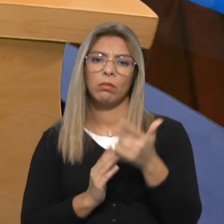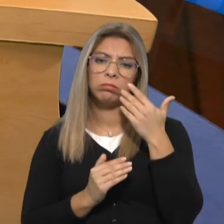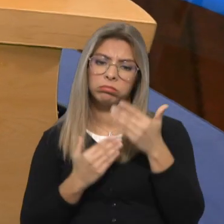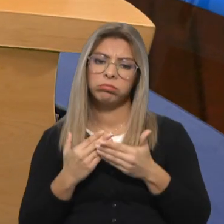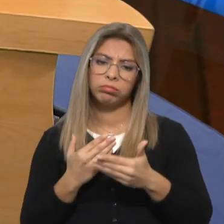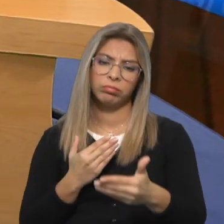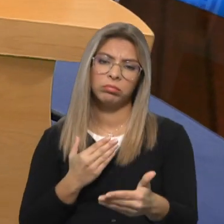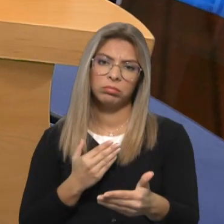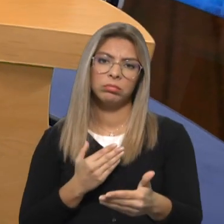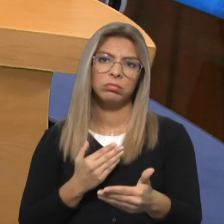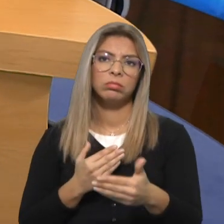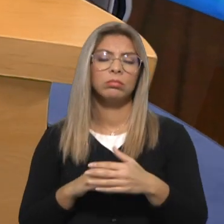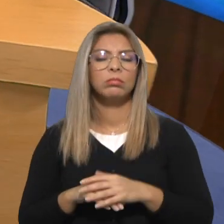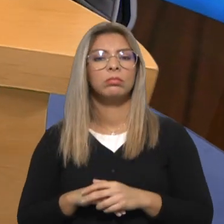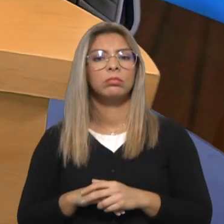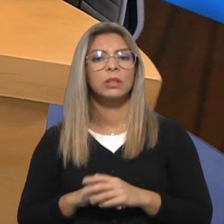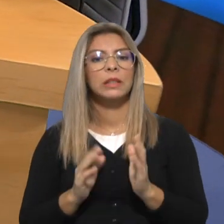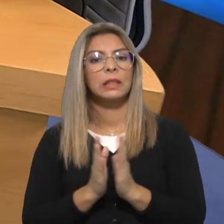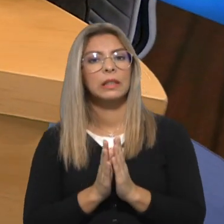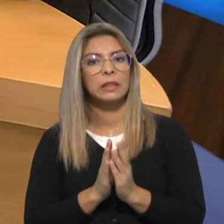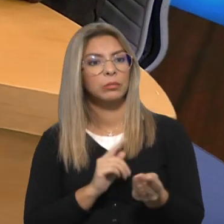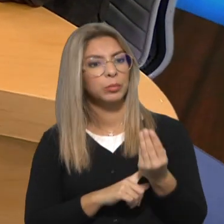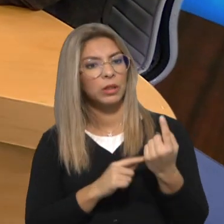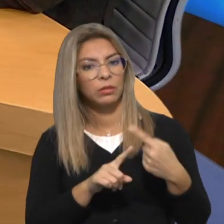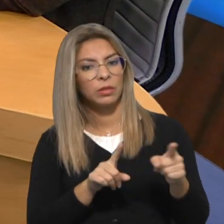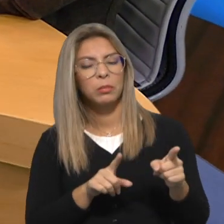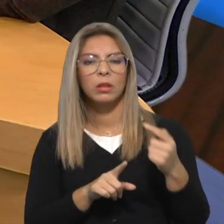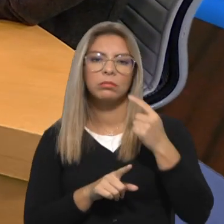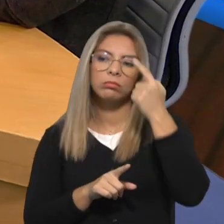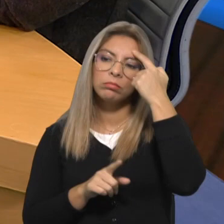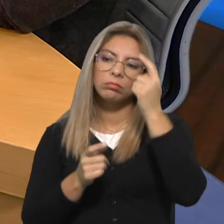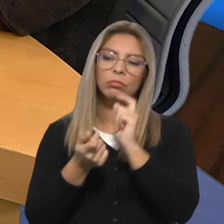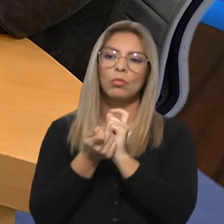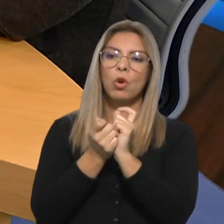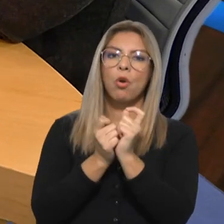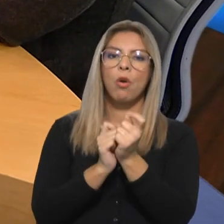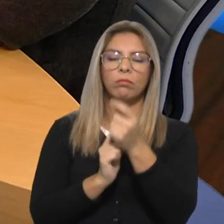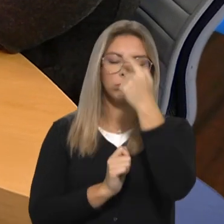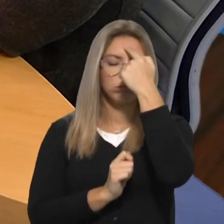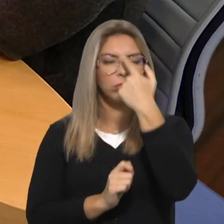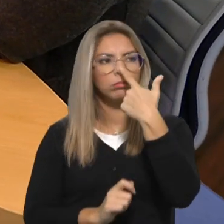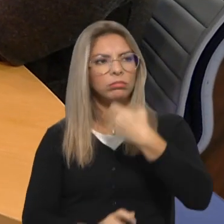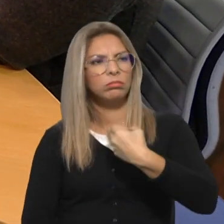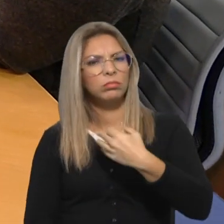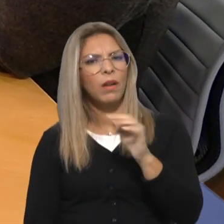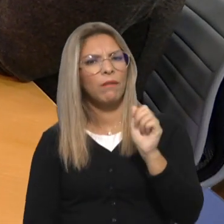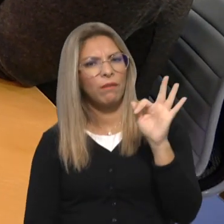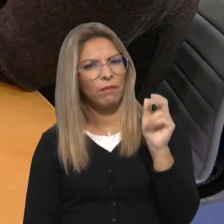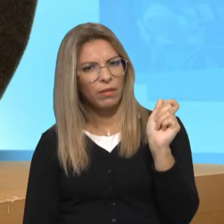da Igreja Anglicana, não é? Mas que, de facto, fazem um reavivamento, um despertar na fé e